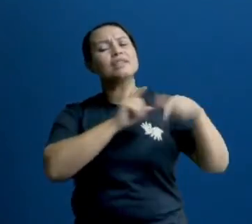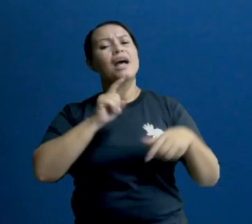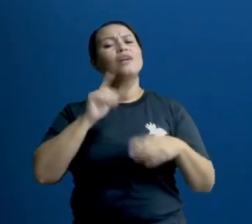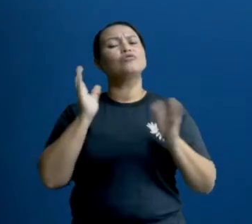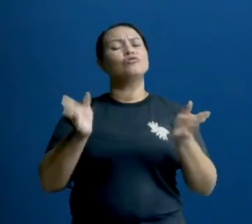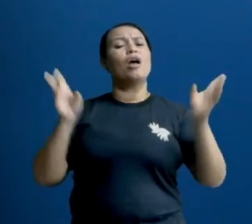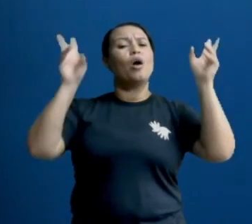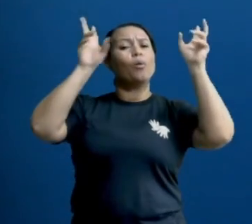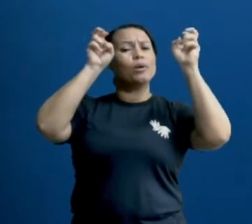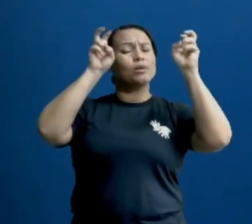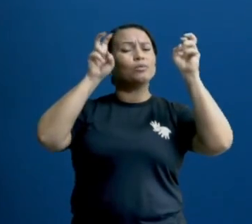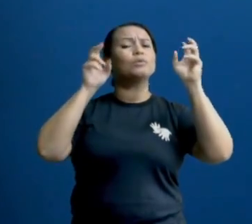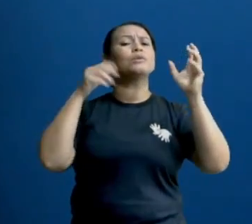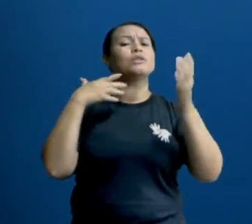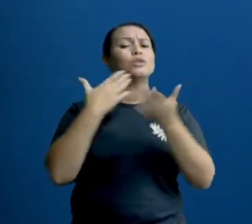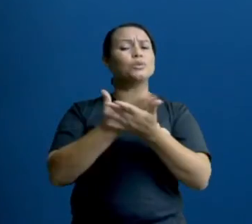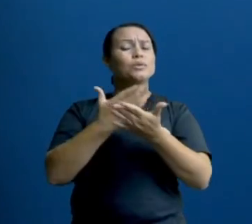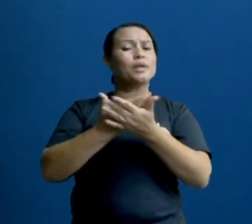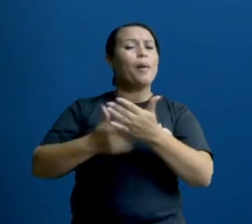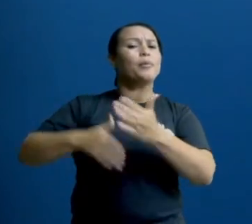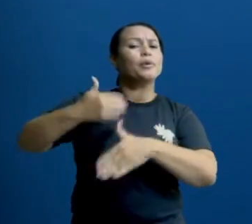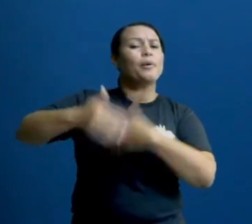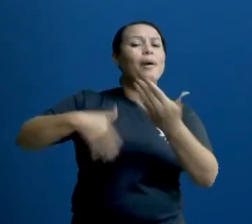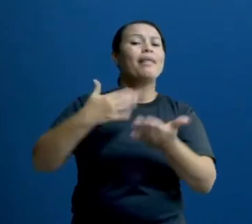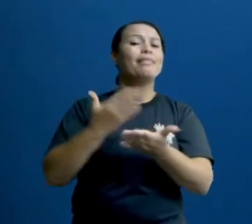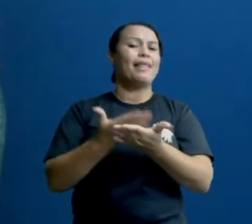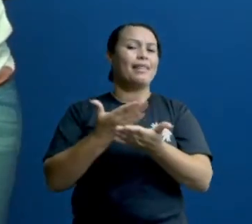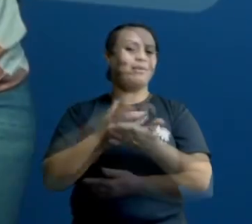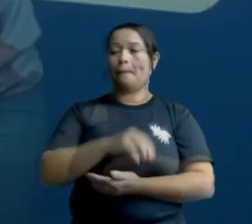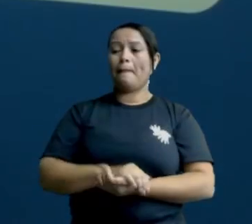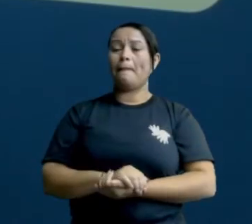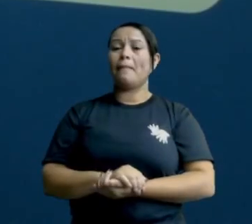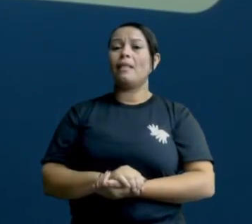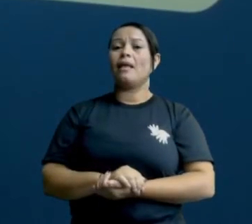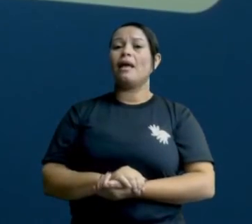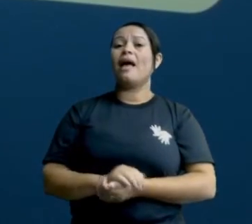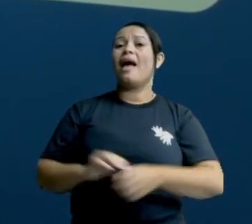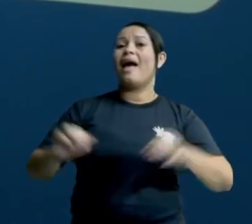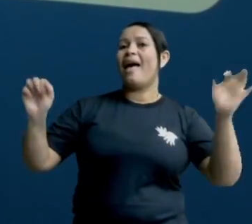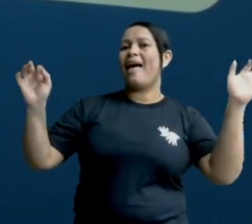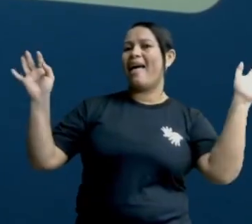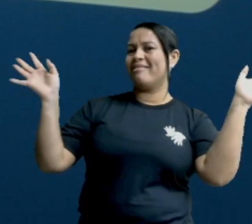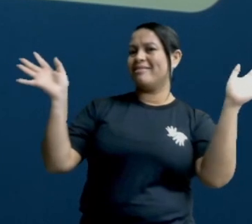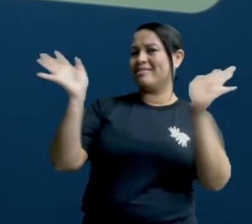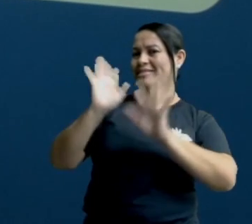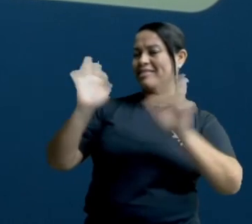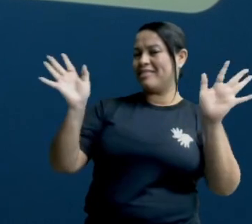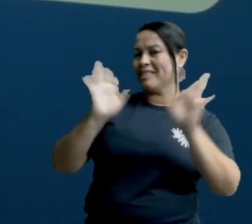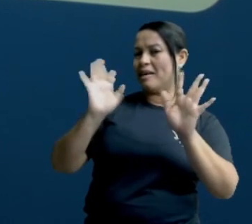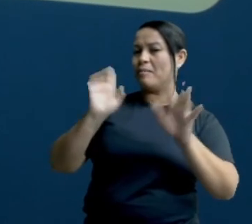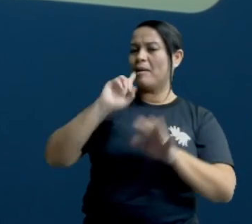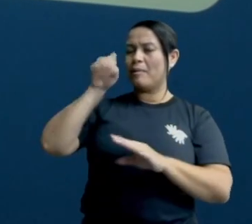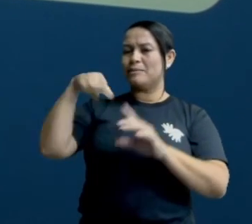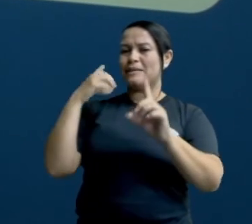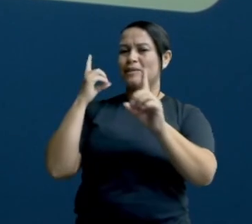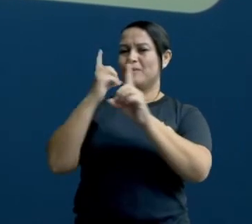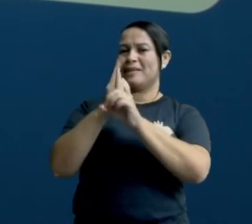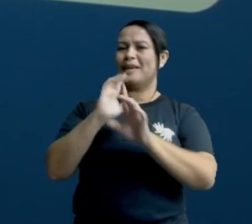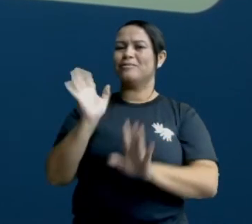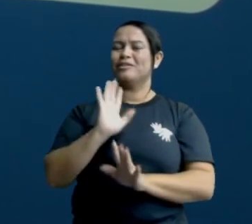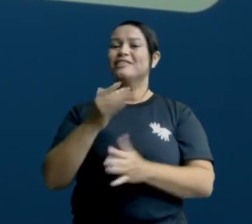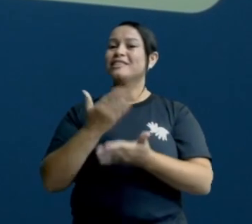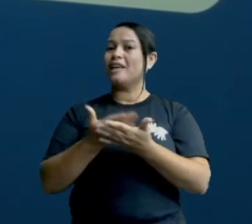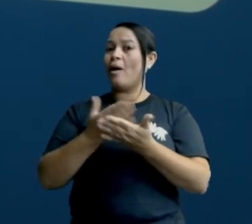já estudou, certo? No decorrer das nossas aulas. Até breve, turminha! Nos vemos nas próximas